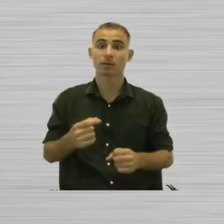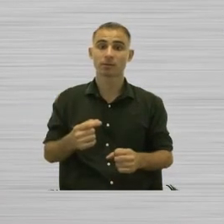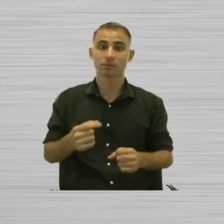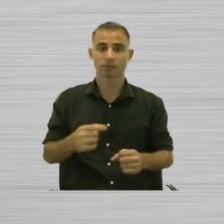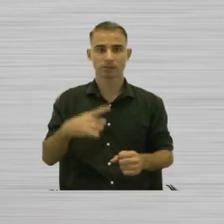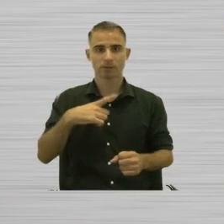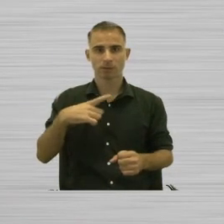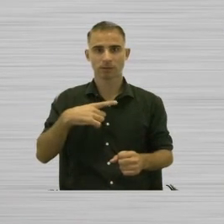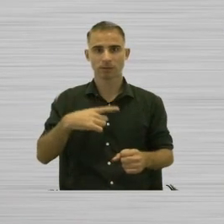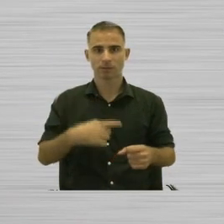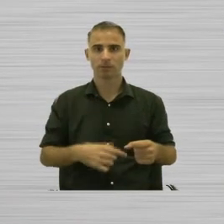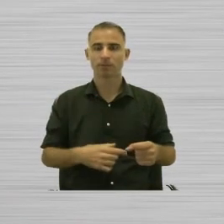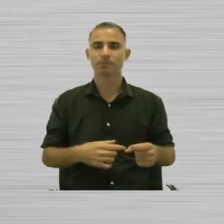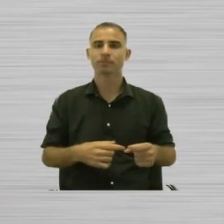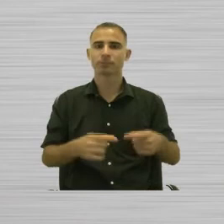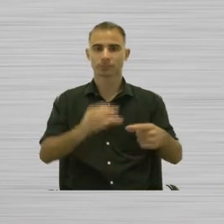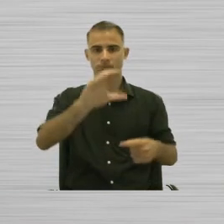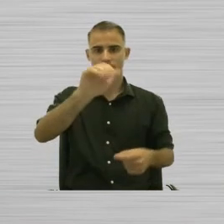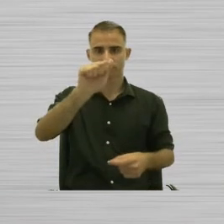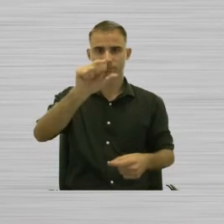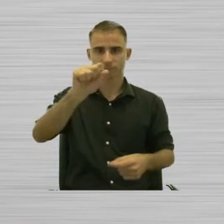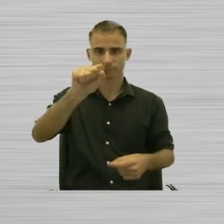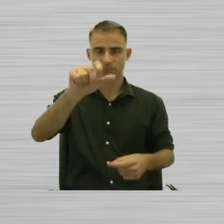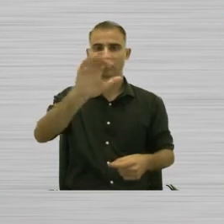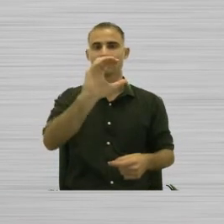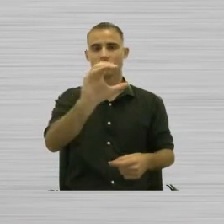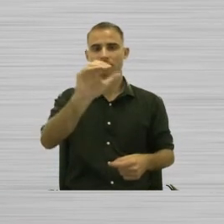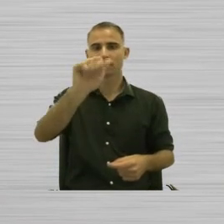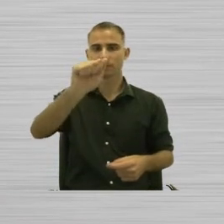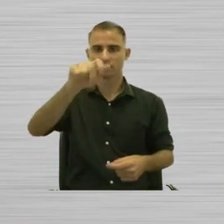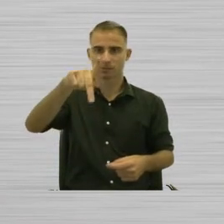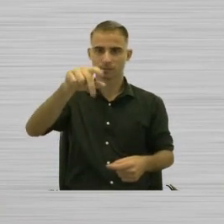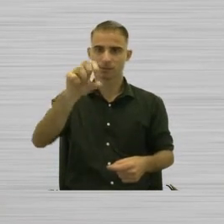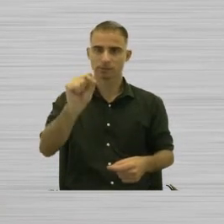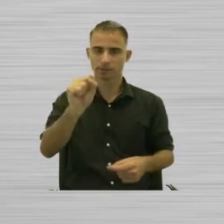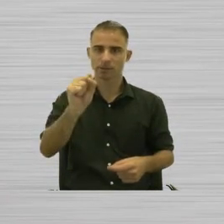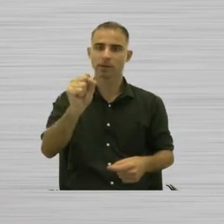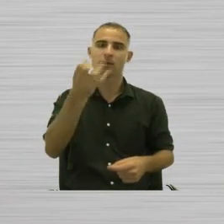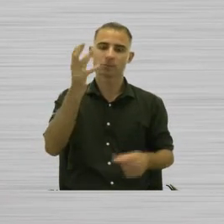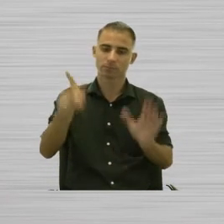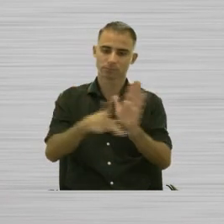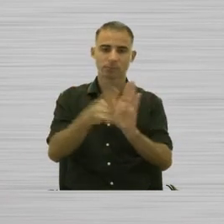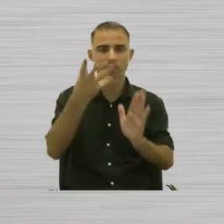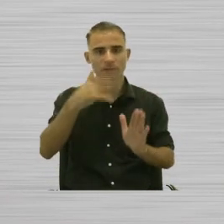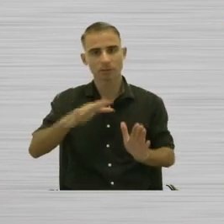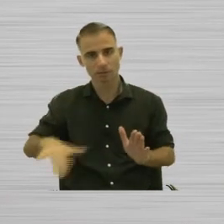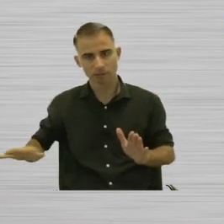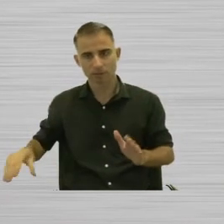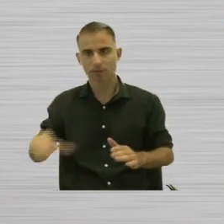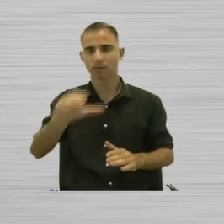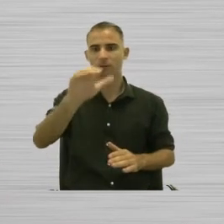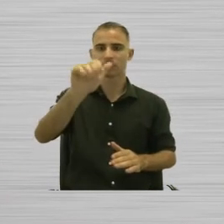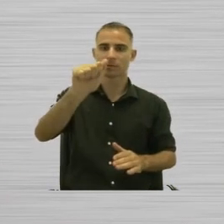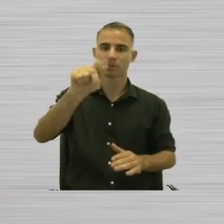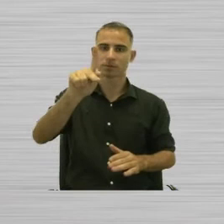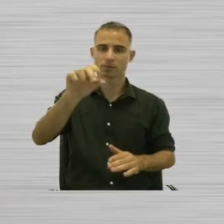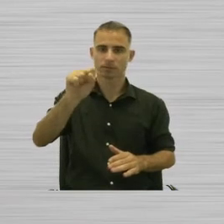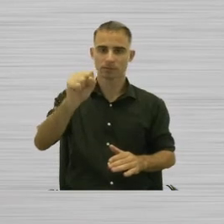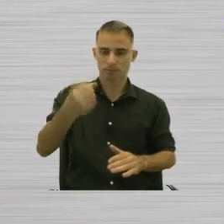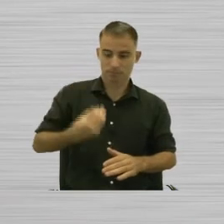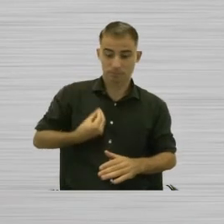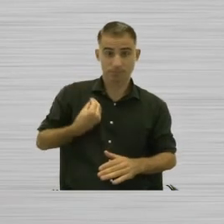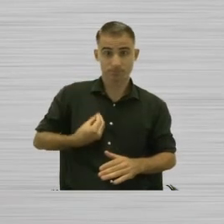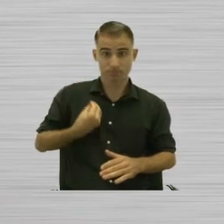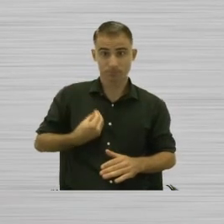CAPS AD e o CAPS Vida, que hoje é 24 horas. E aqui vocês podem perceber